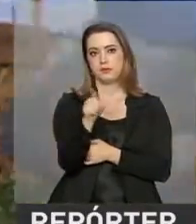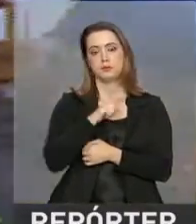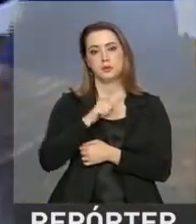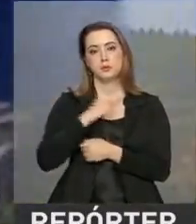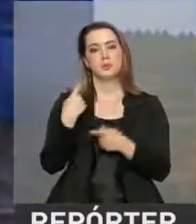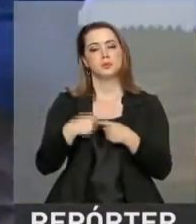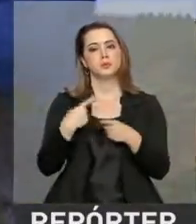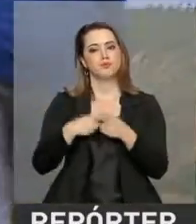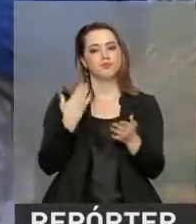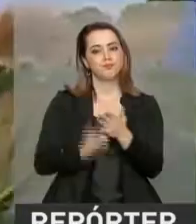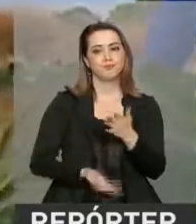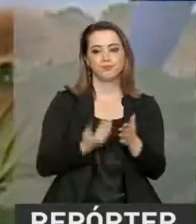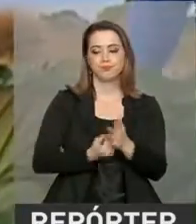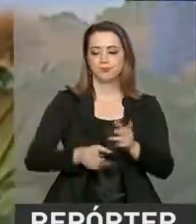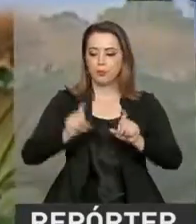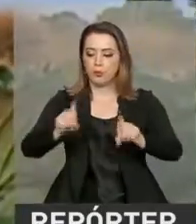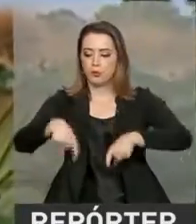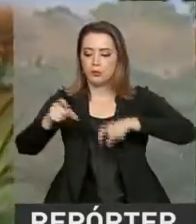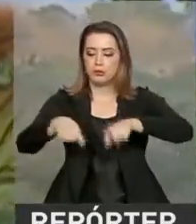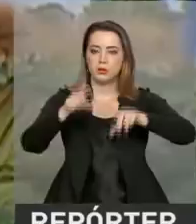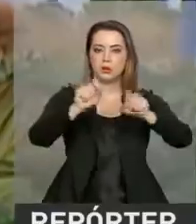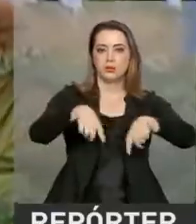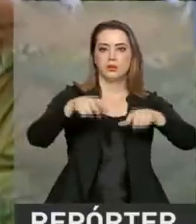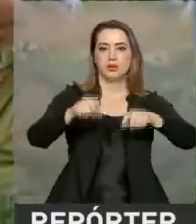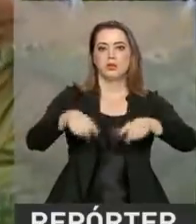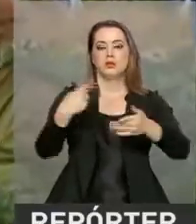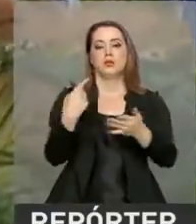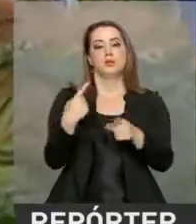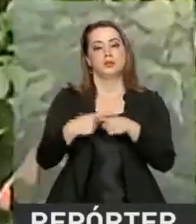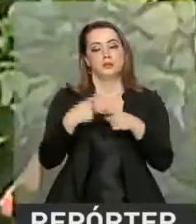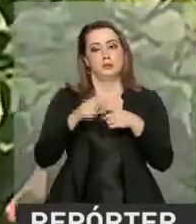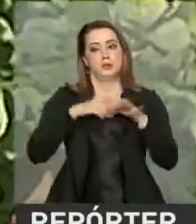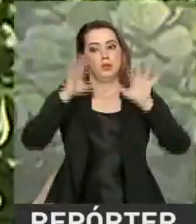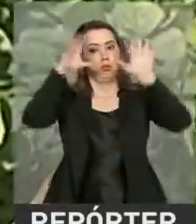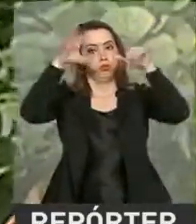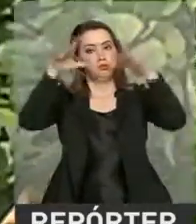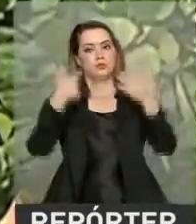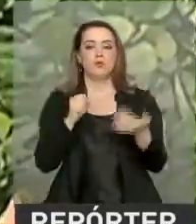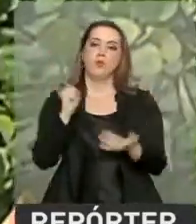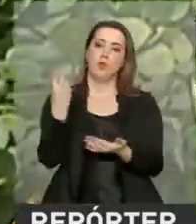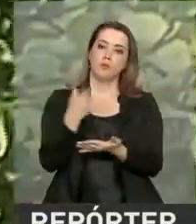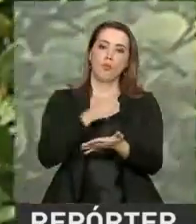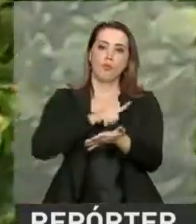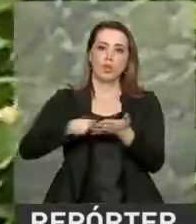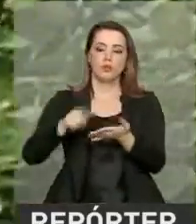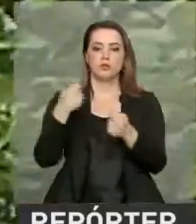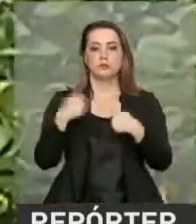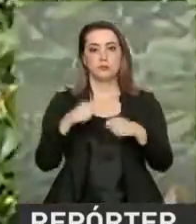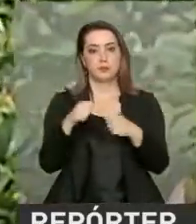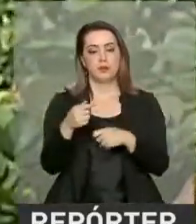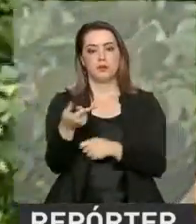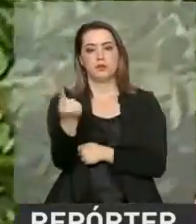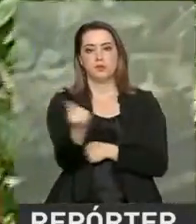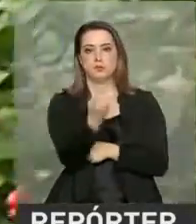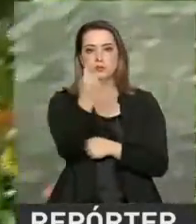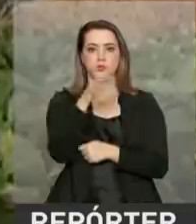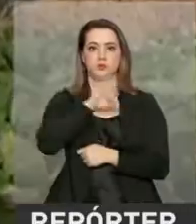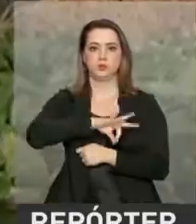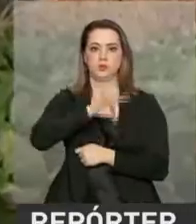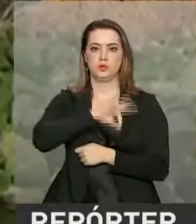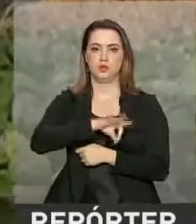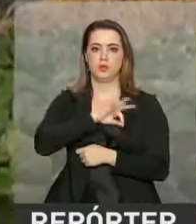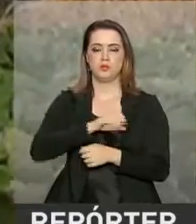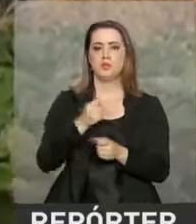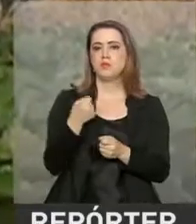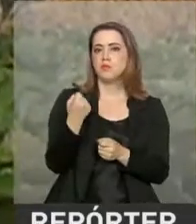de chuva para receber a ajuda é preciso que a família tenha renda mensal de até um salário mínimo e meio e plantar produtos como algodão